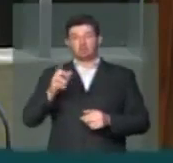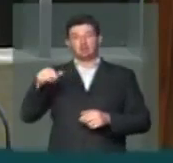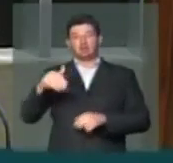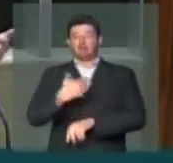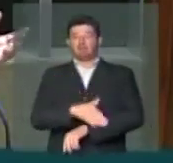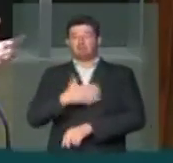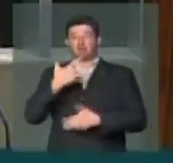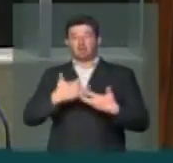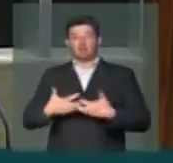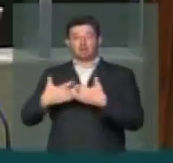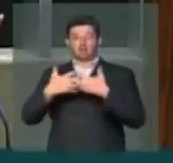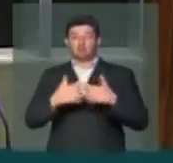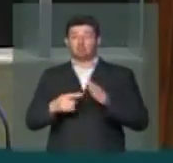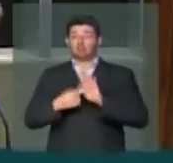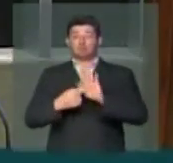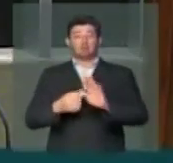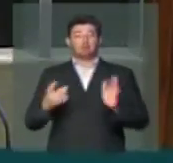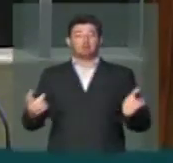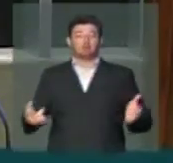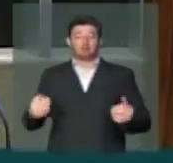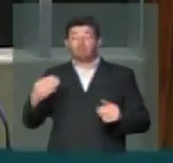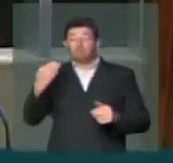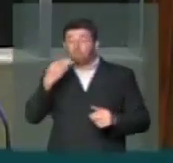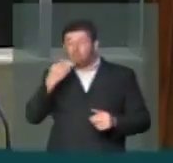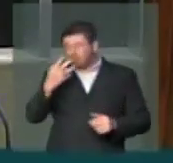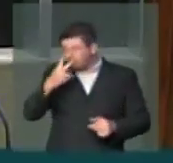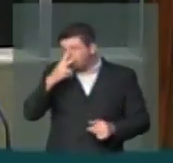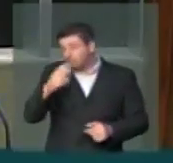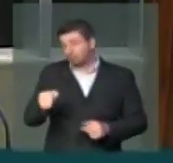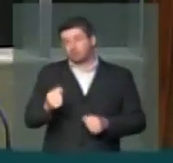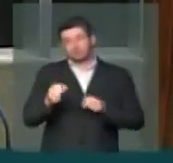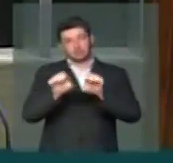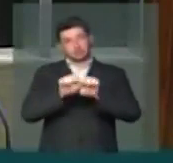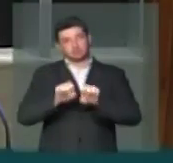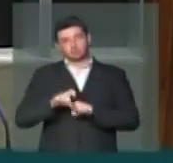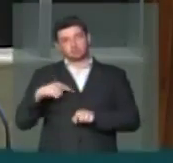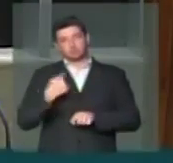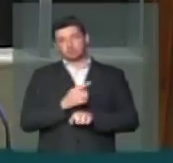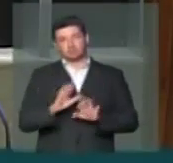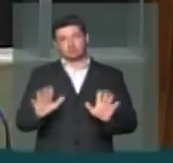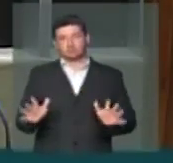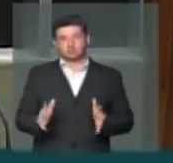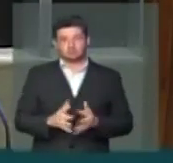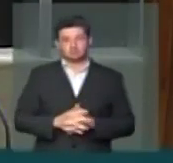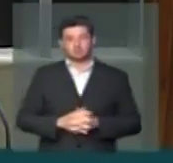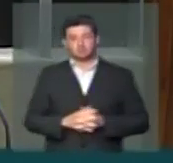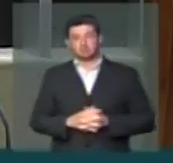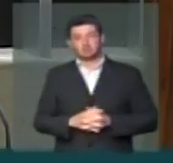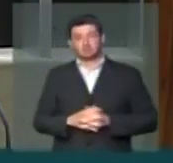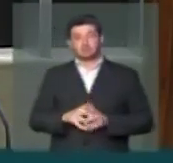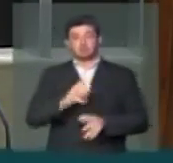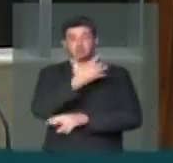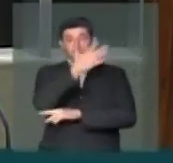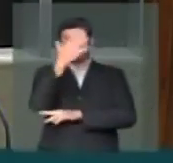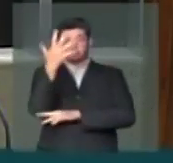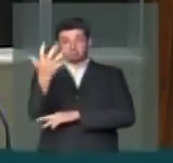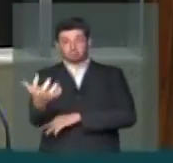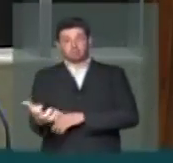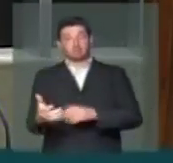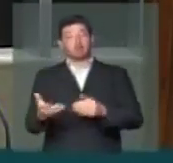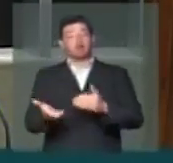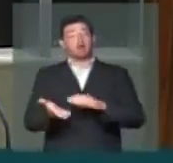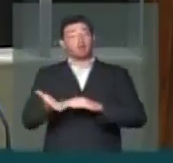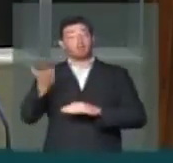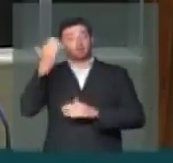rodoviarista. Eles revelam crescentes gargalos na infraestrutura. O nosso desmatamento voltou